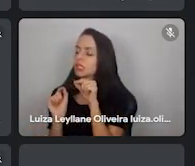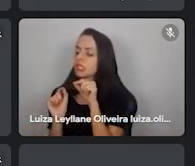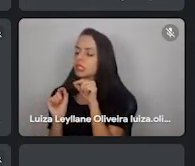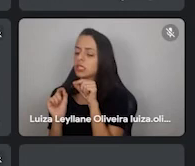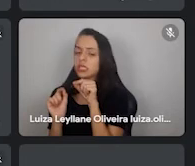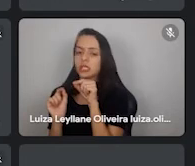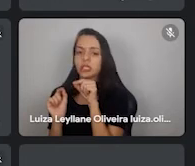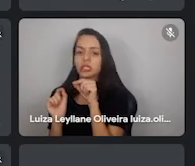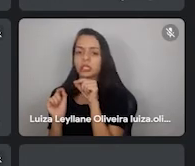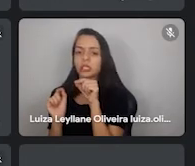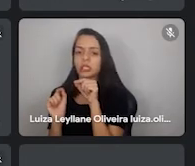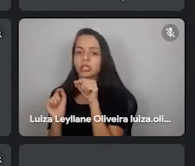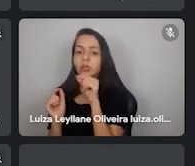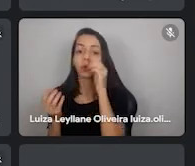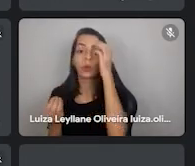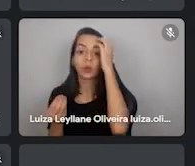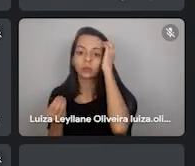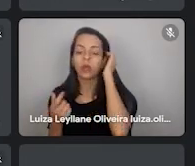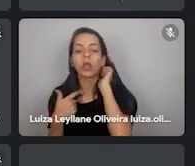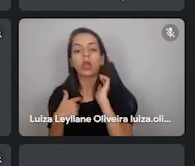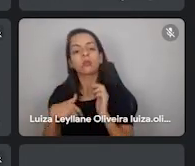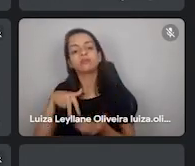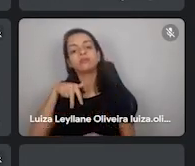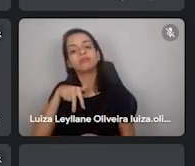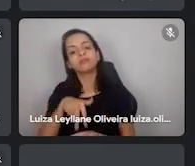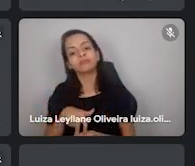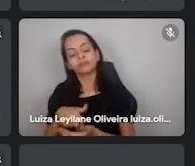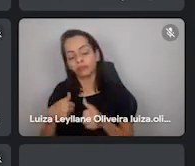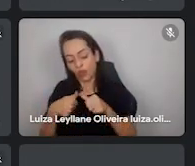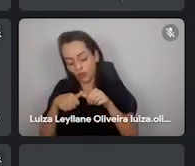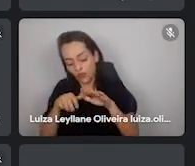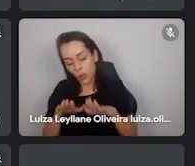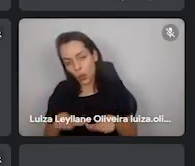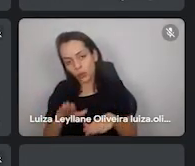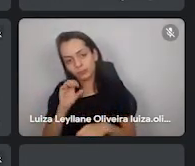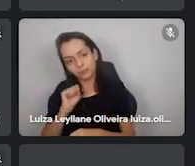lá de castigo até aparecer